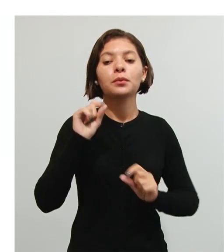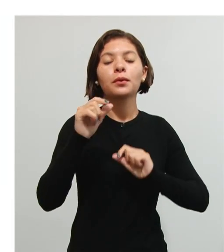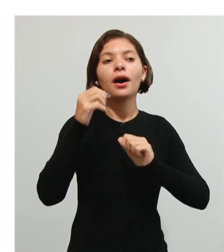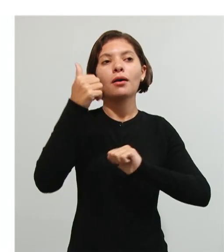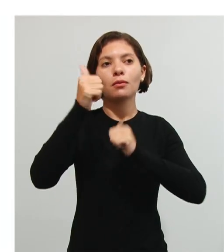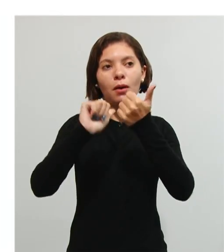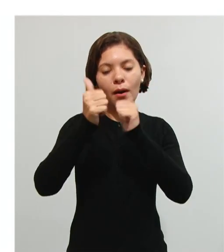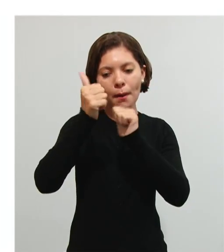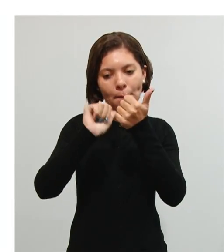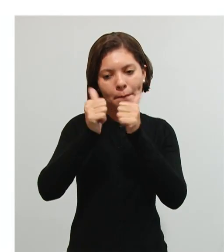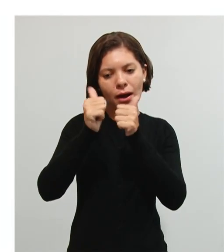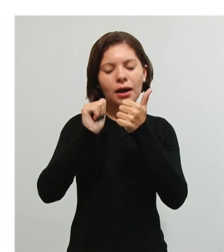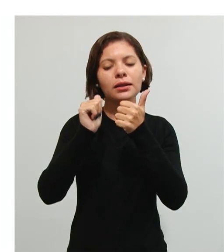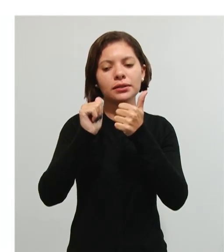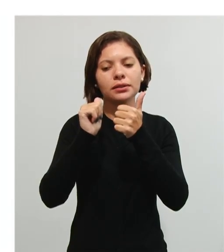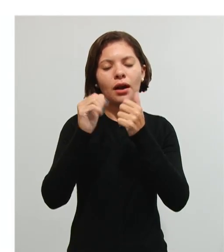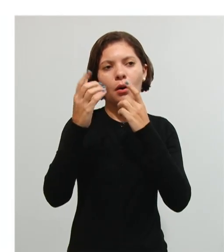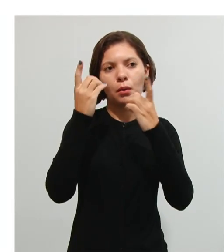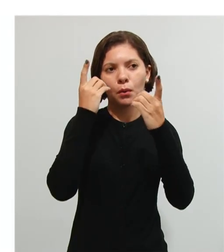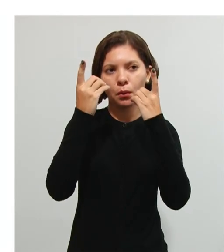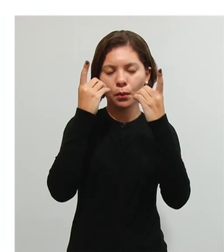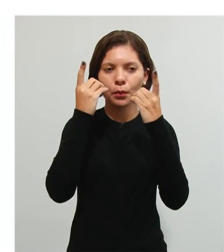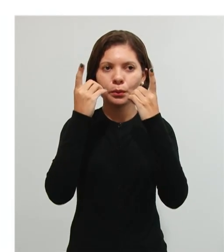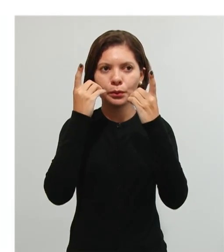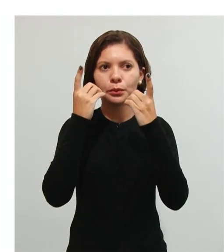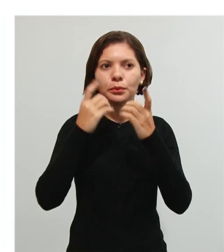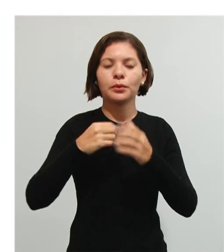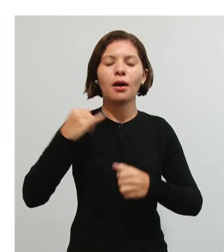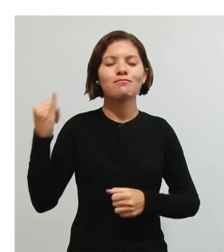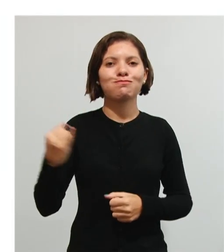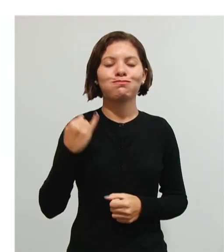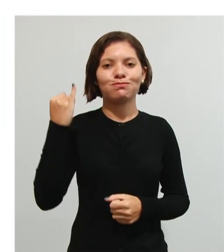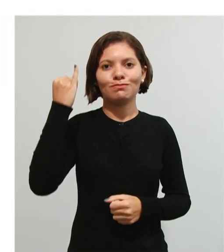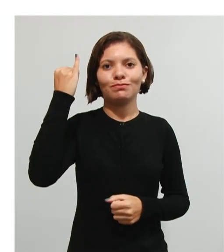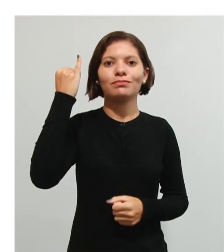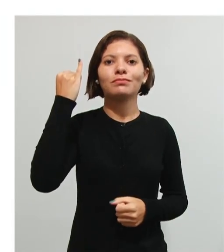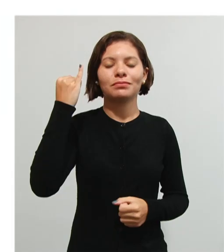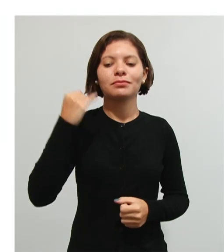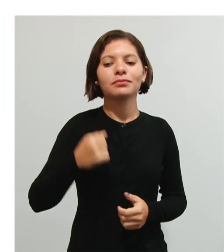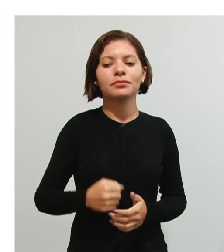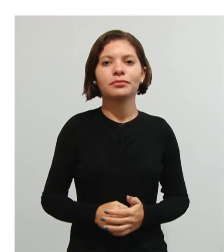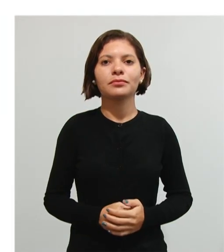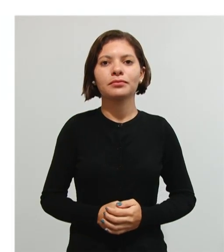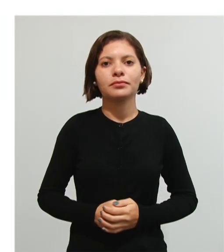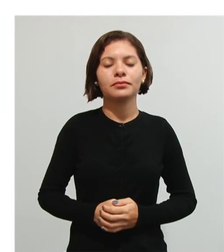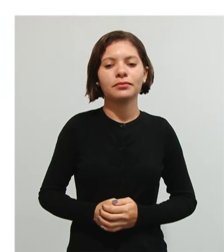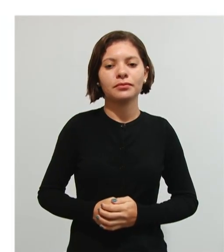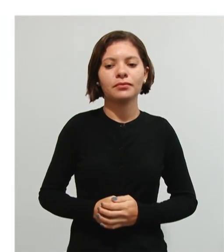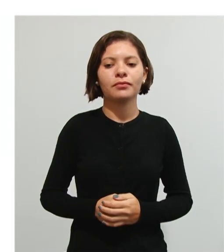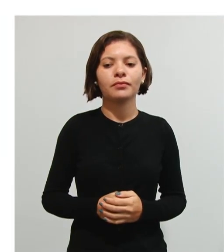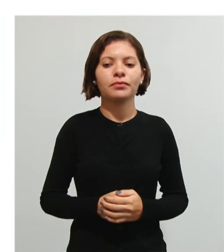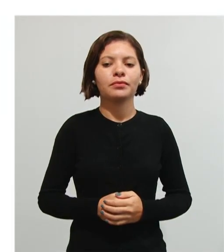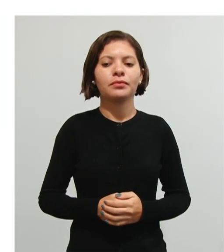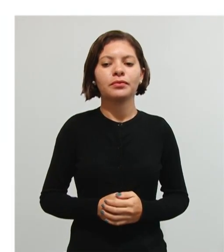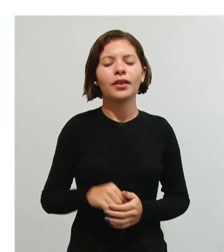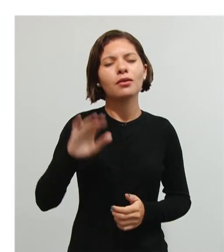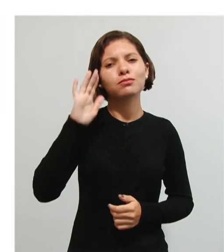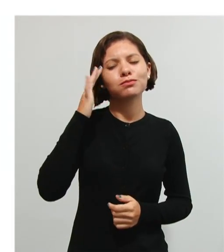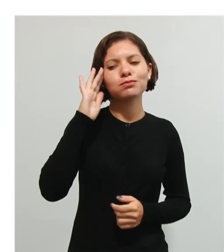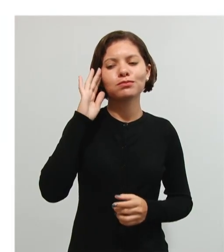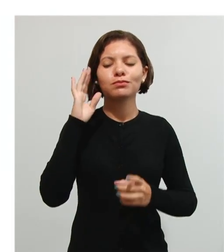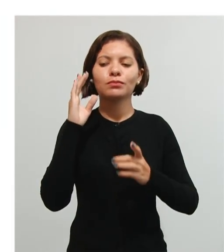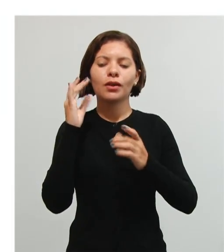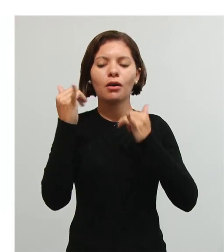e interpretação dos dados, que é a parte mais importante, uma das partes mais importantes, né? Interpretar esses dados que foram